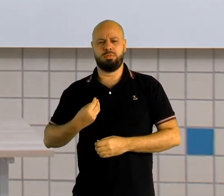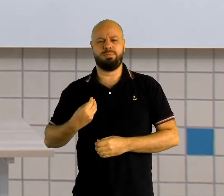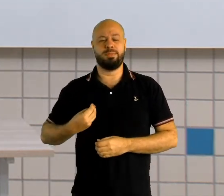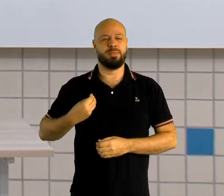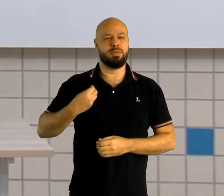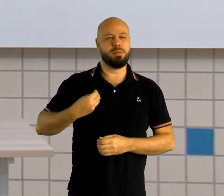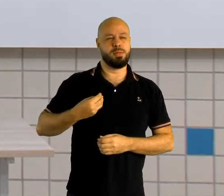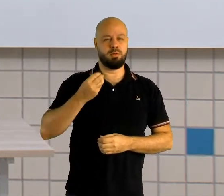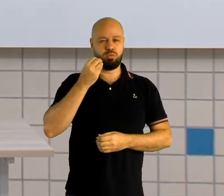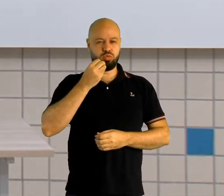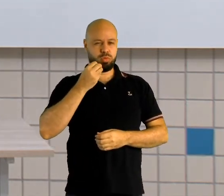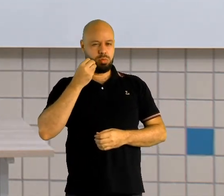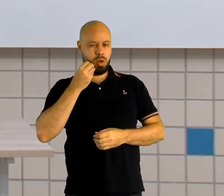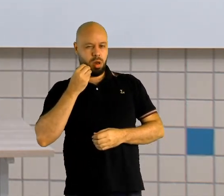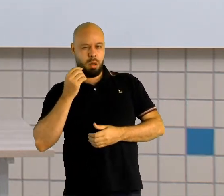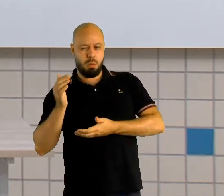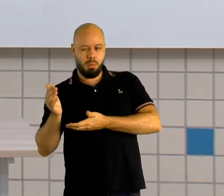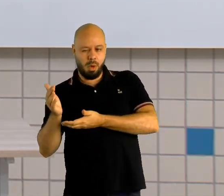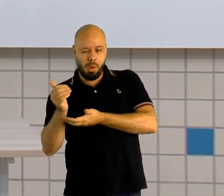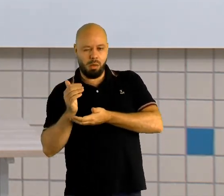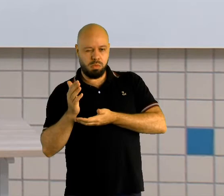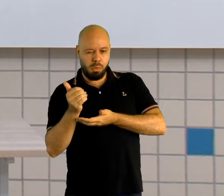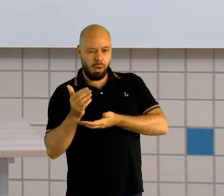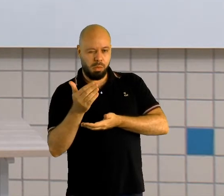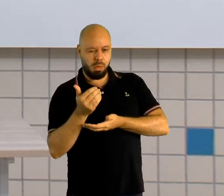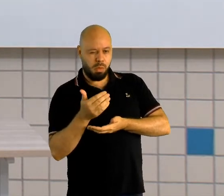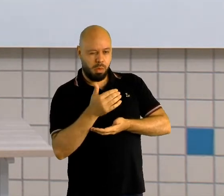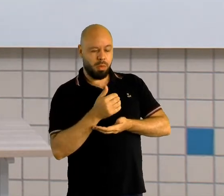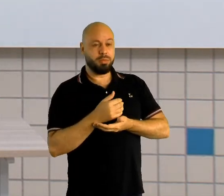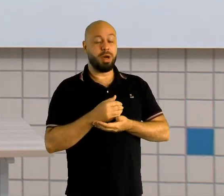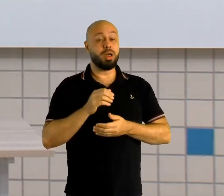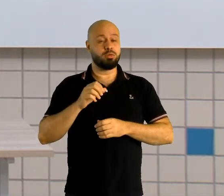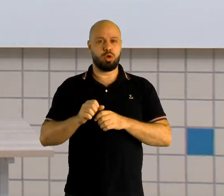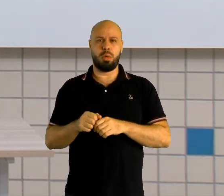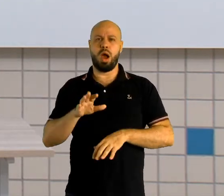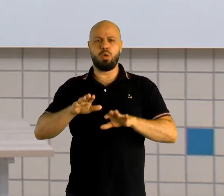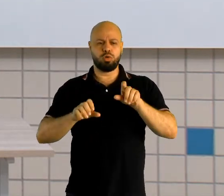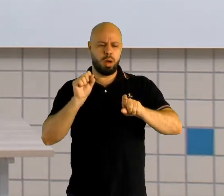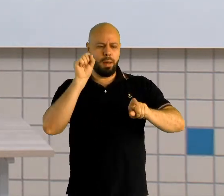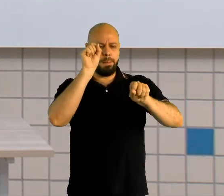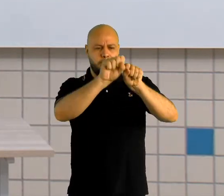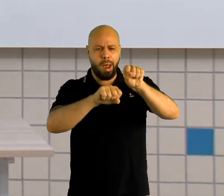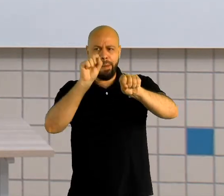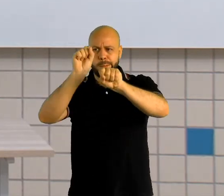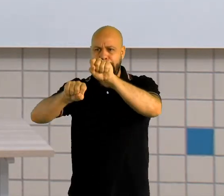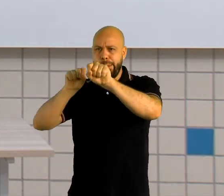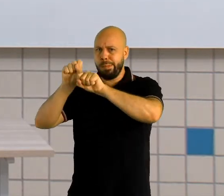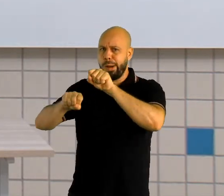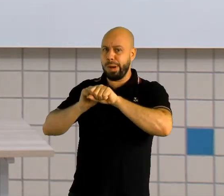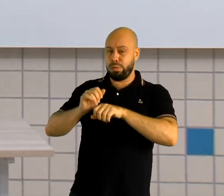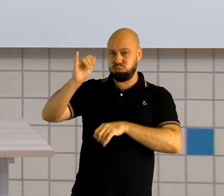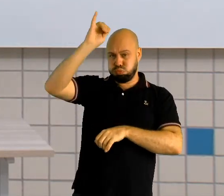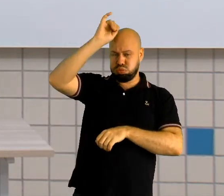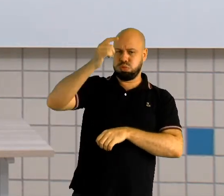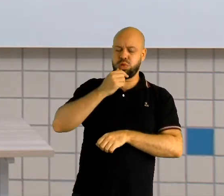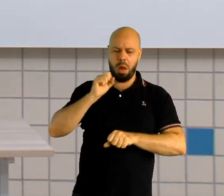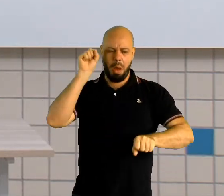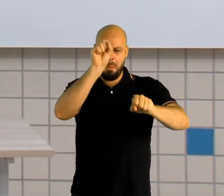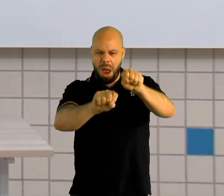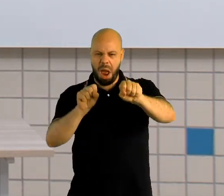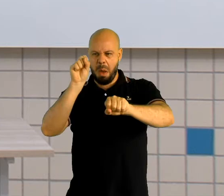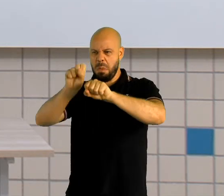internas dessas políticas levaram a assassinatos de imperadores e isso fez com que o poder de